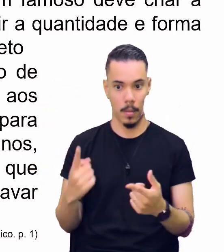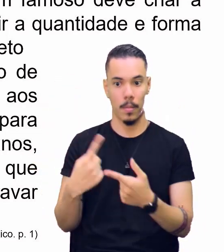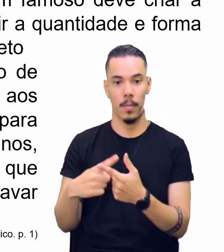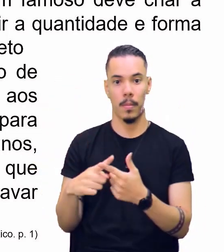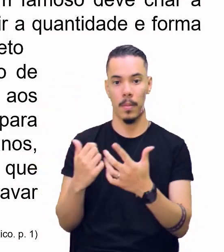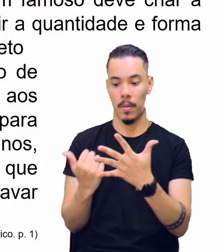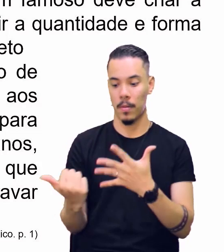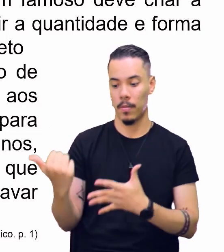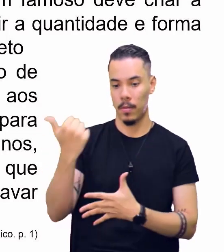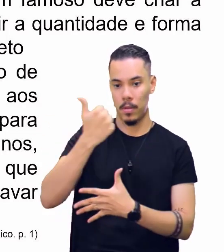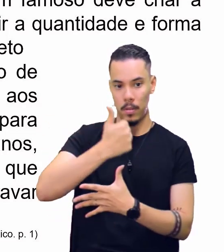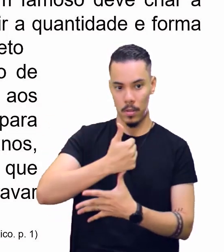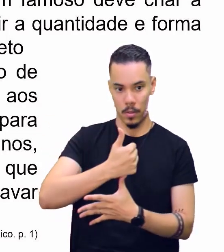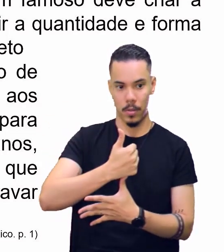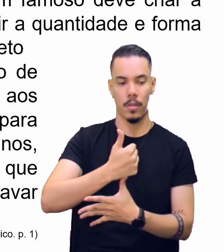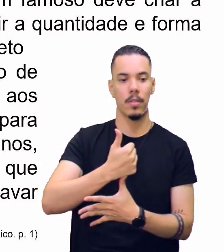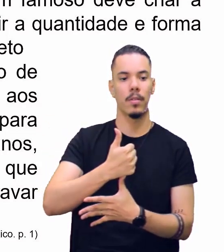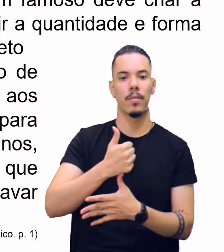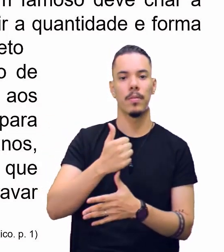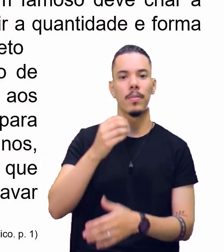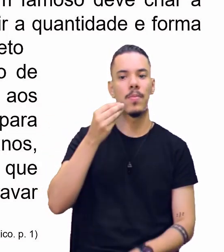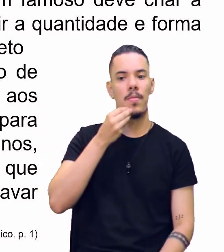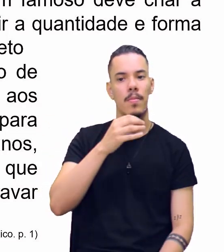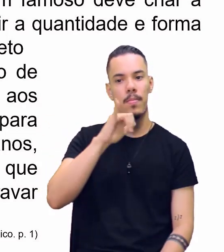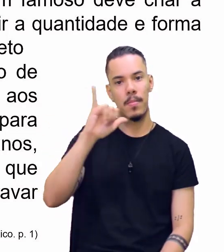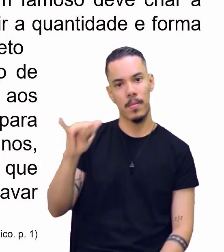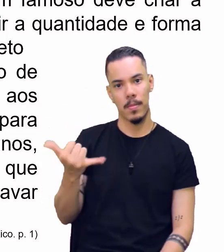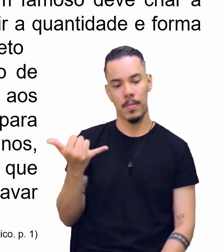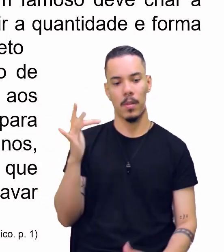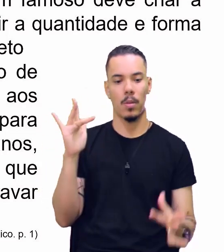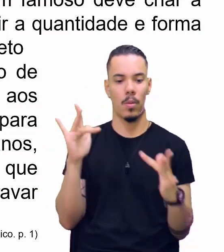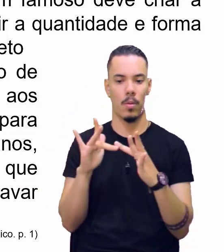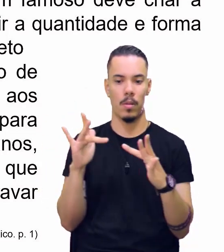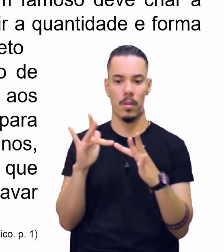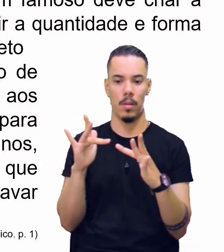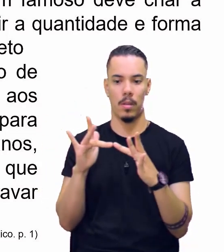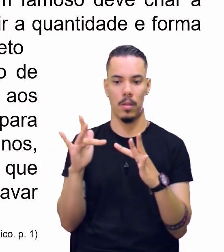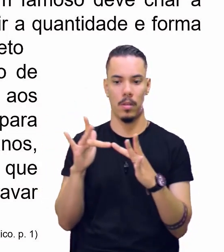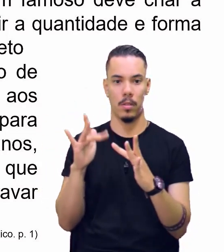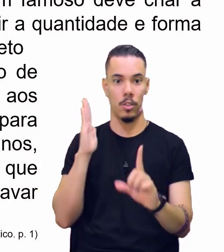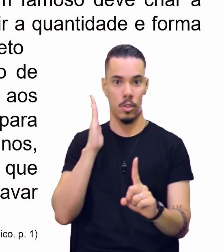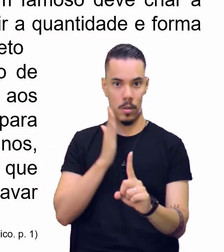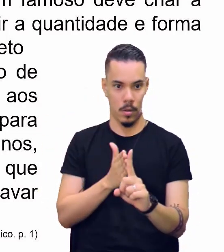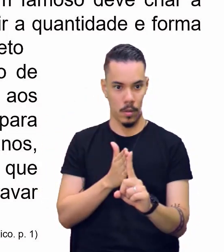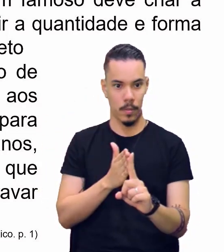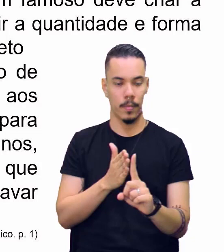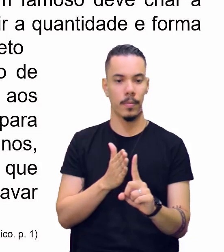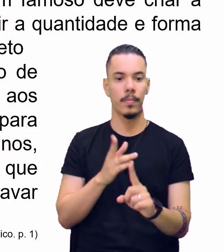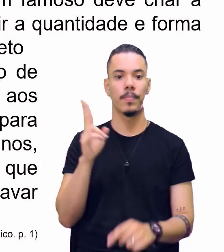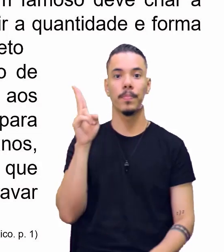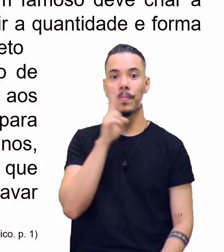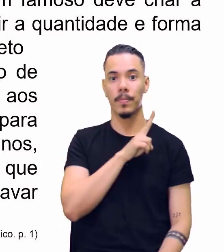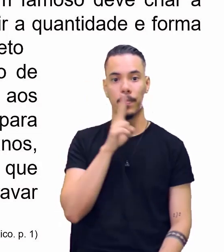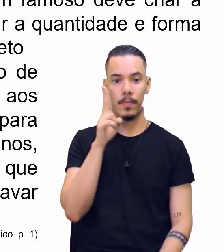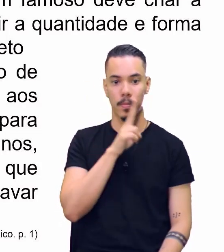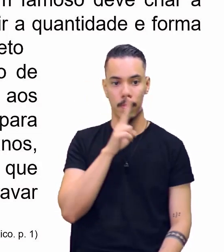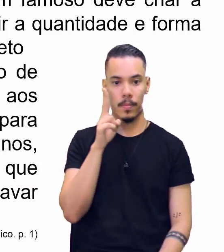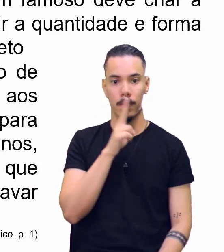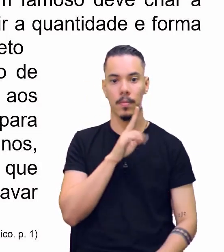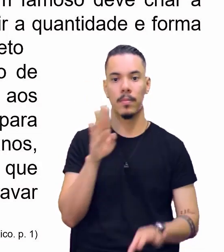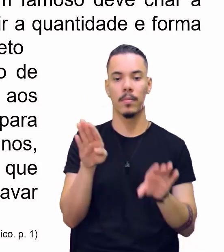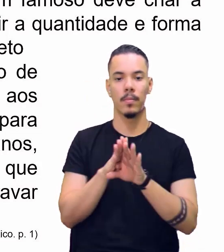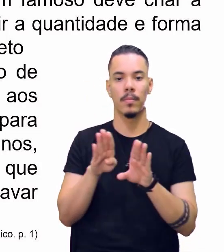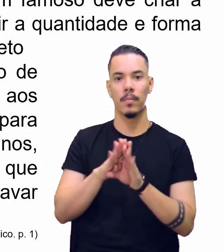privilegiando a oportunidade de contato direto e imediato com